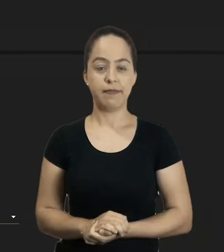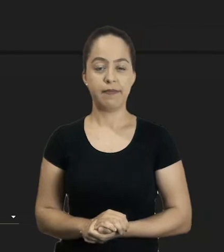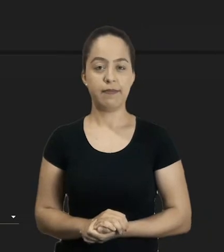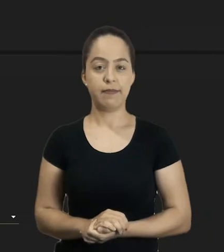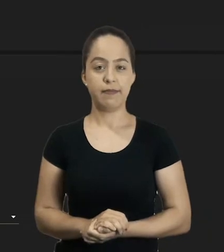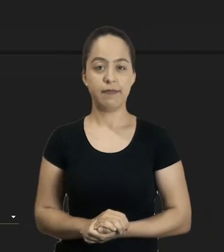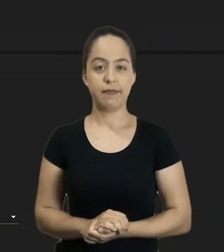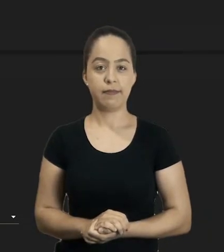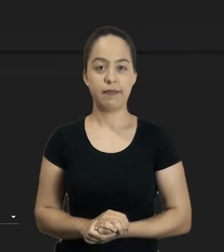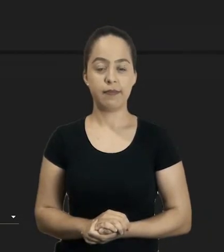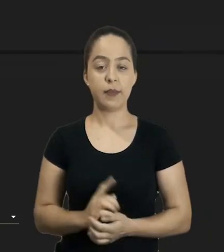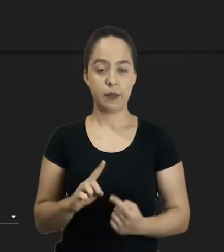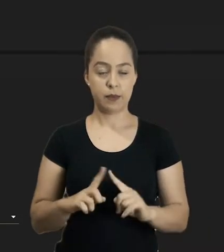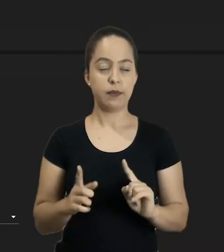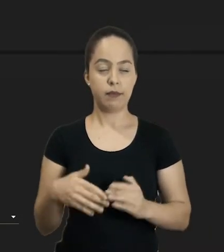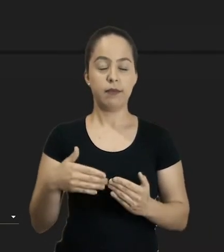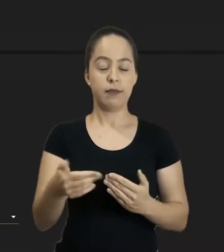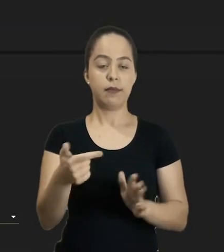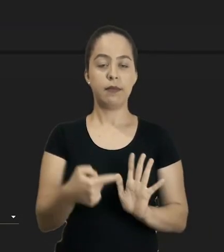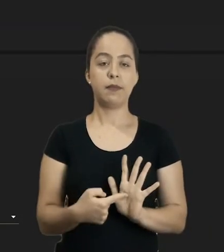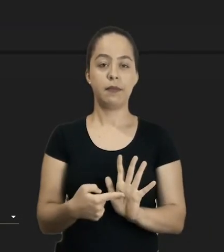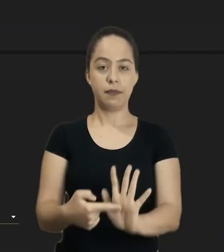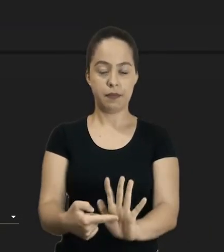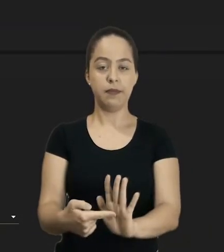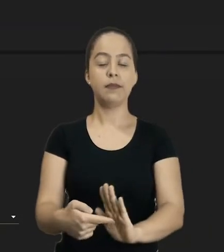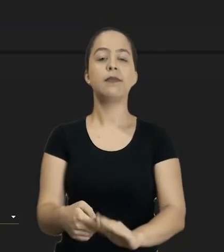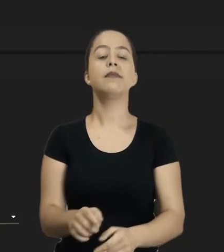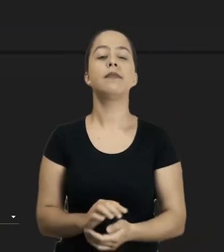mas vai replicar aqui também.